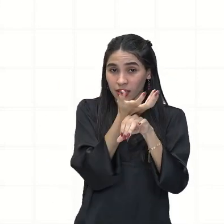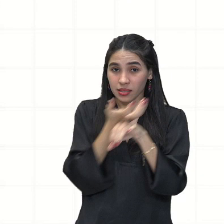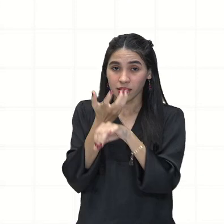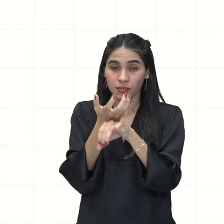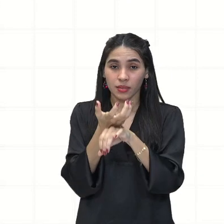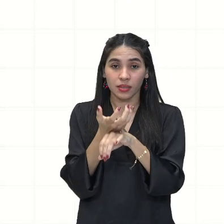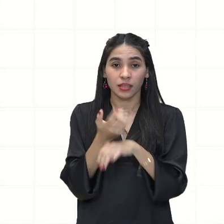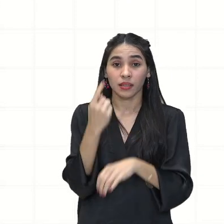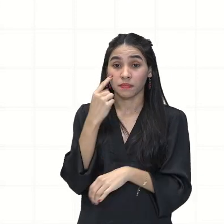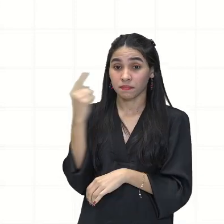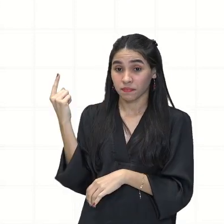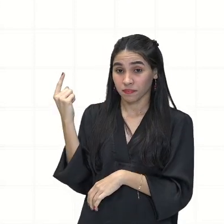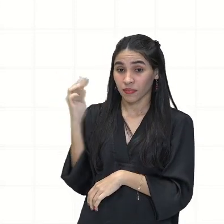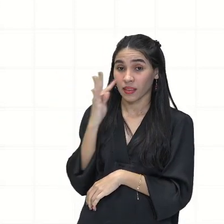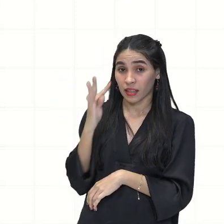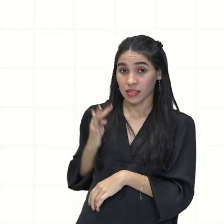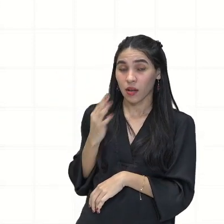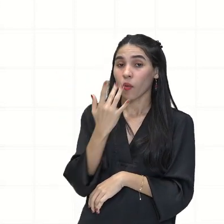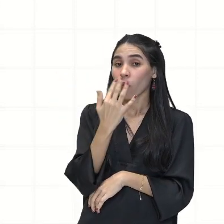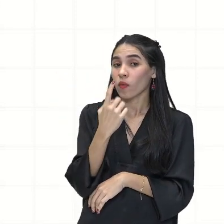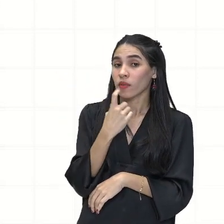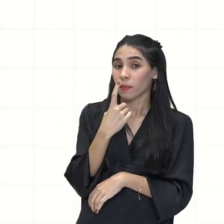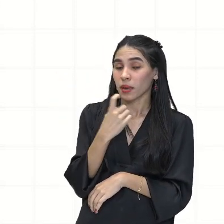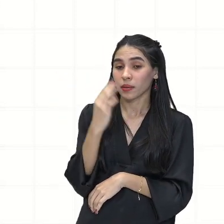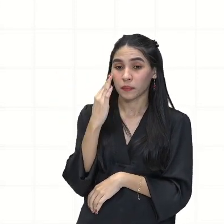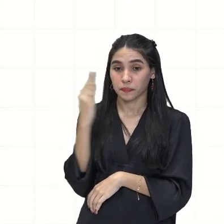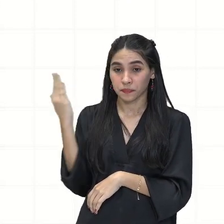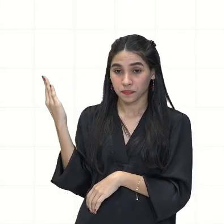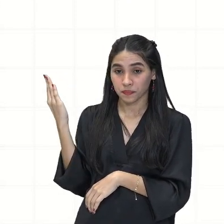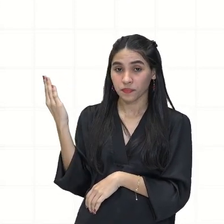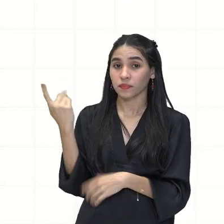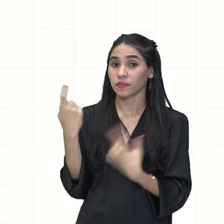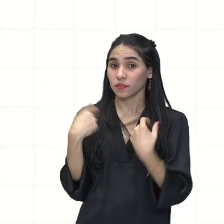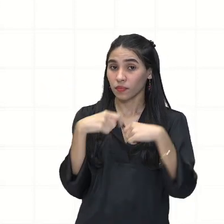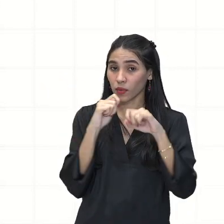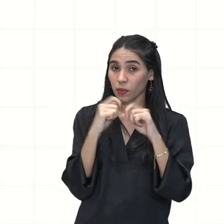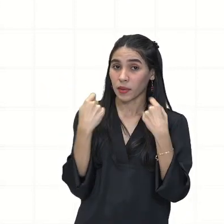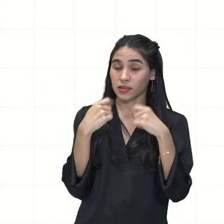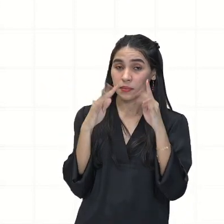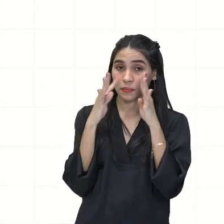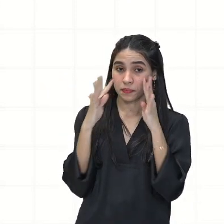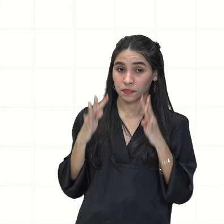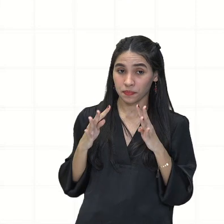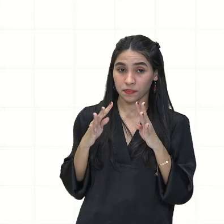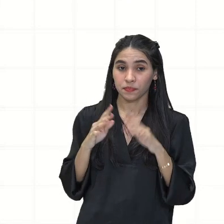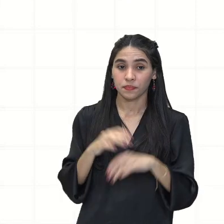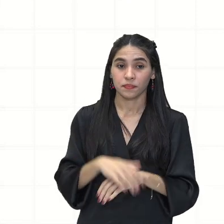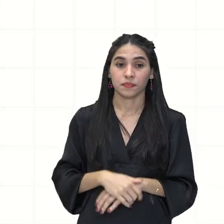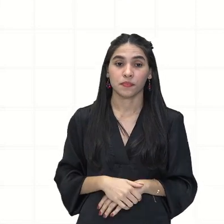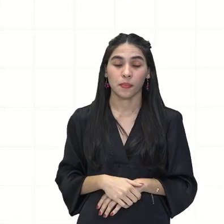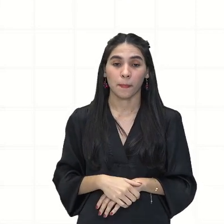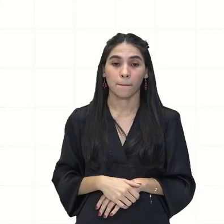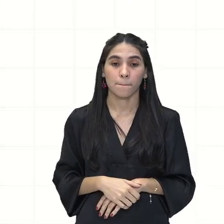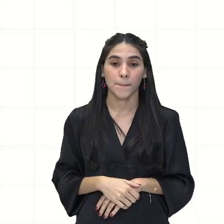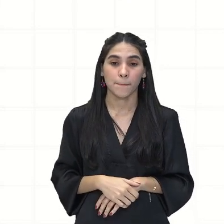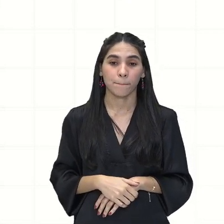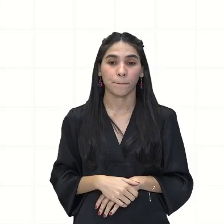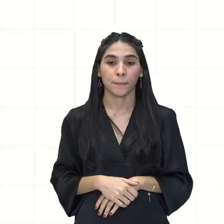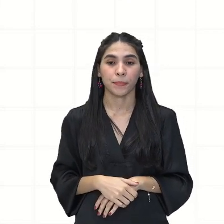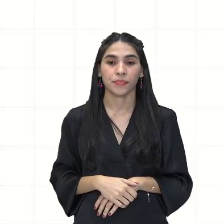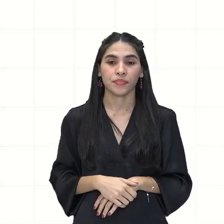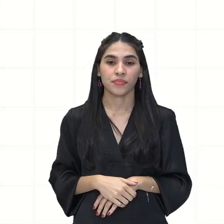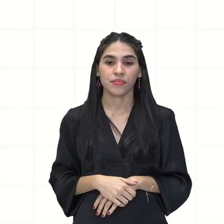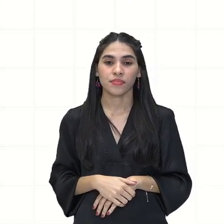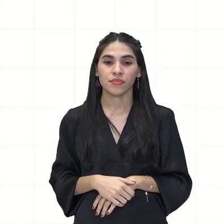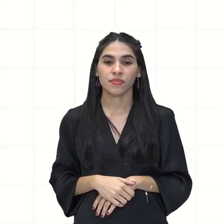é essa observação que nós temos que estar atento. Olha, essa é a observação. O que